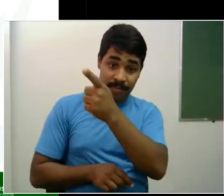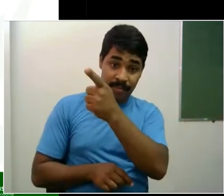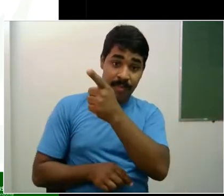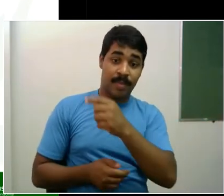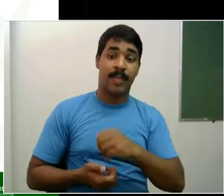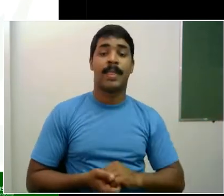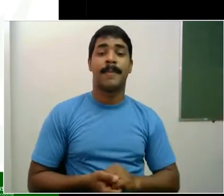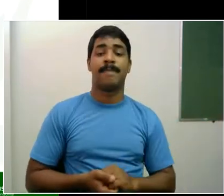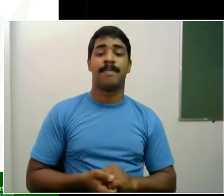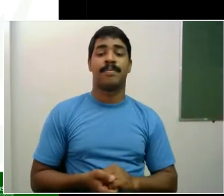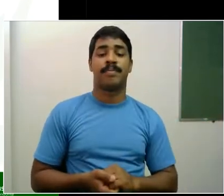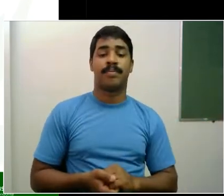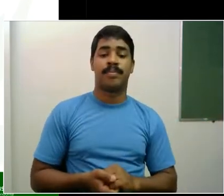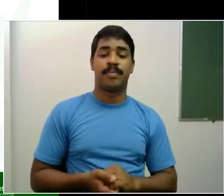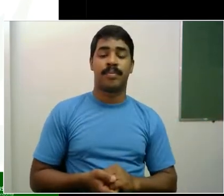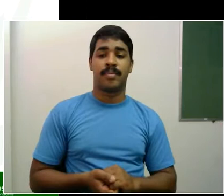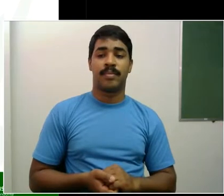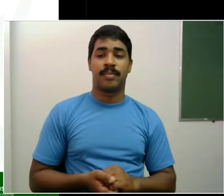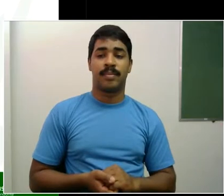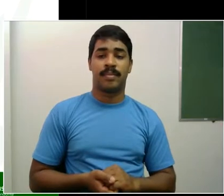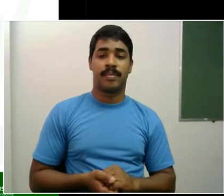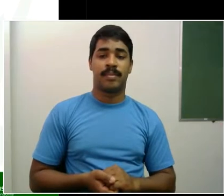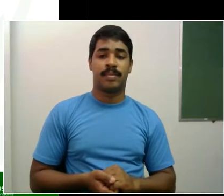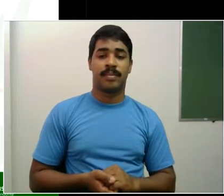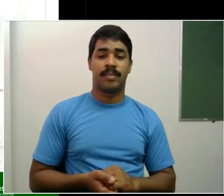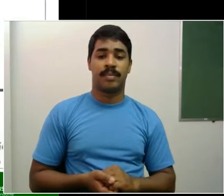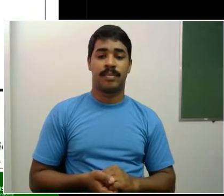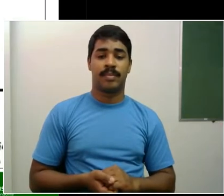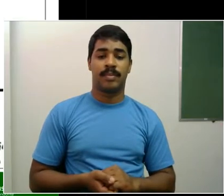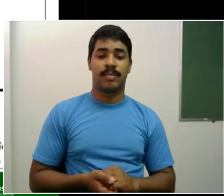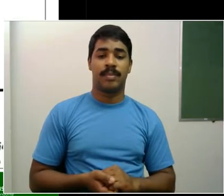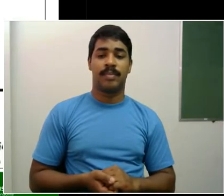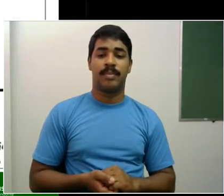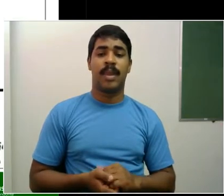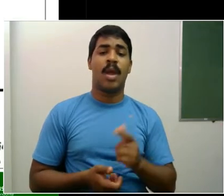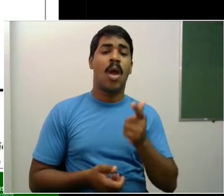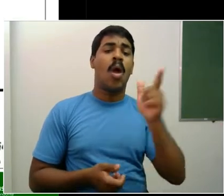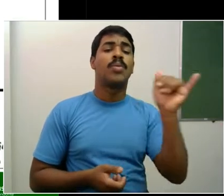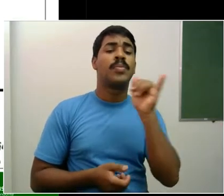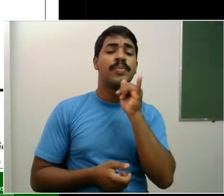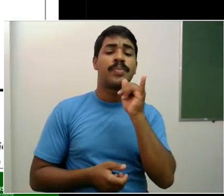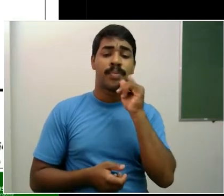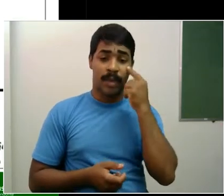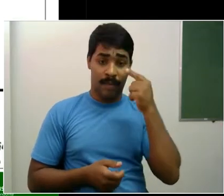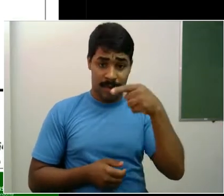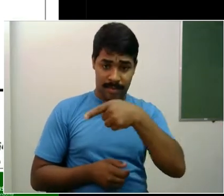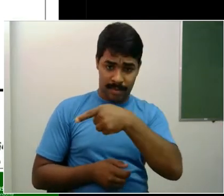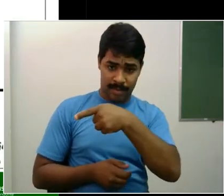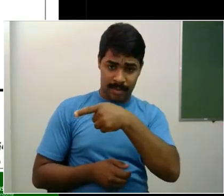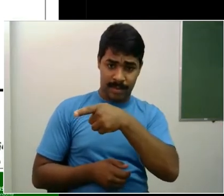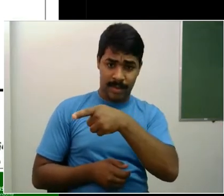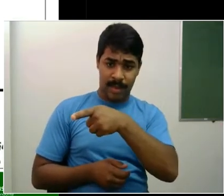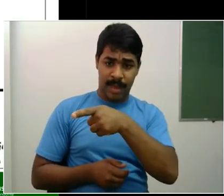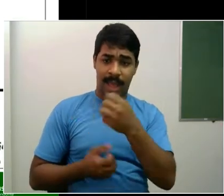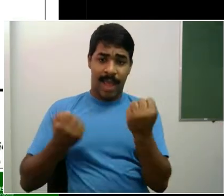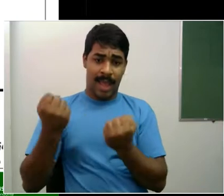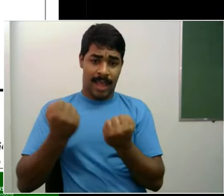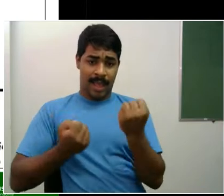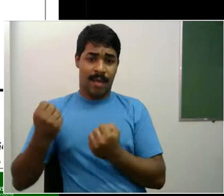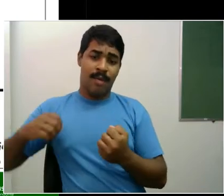estar descrevendo também o movimento retilíneo uniforme. Um outro exemplo aqui é desse carro. Observe que o carro ele